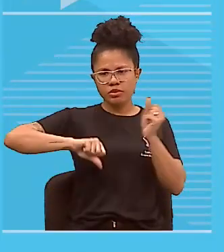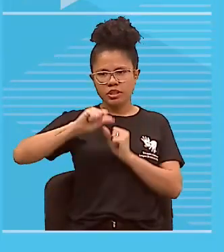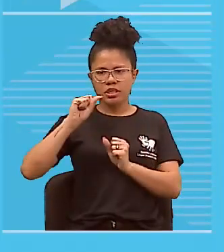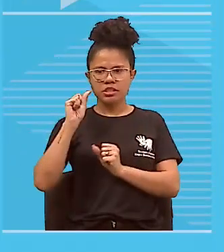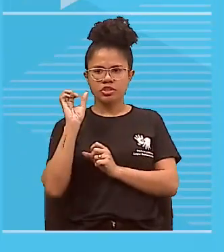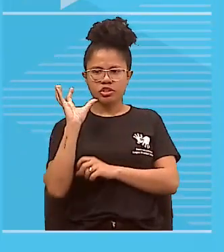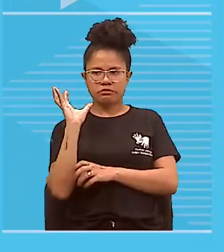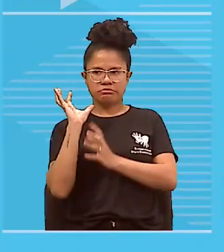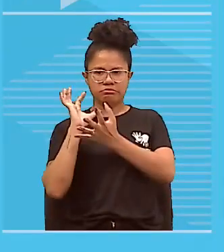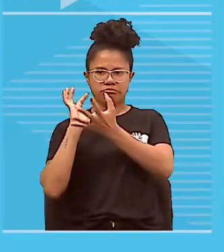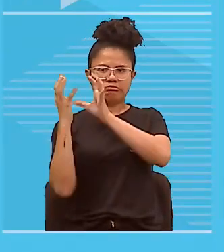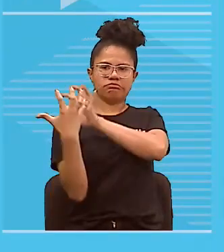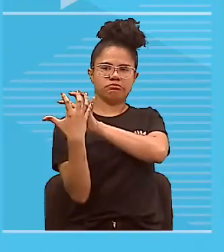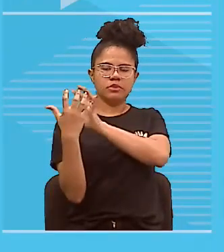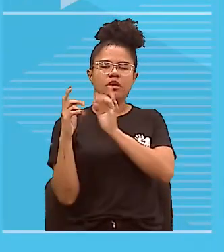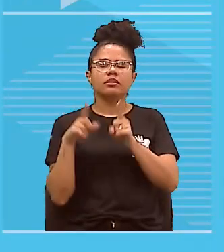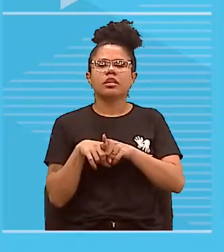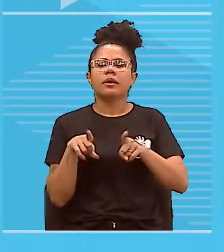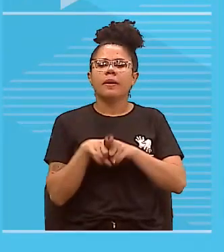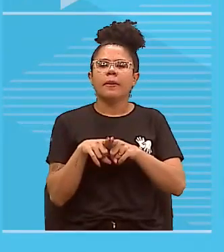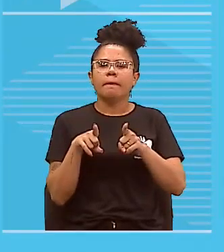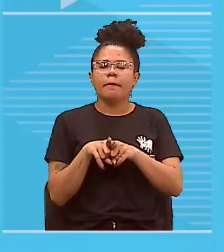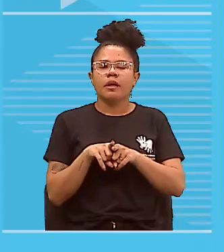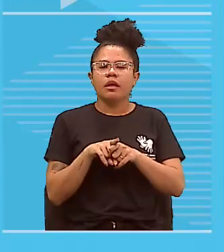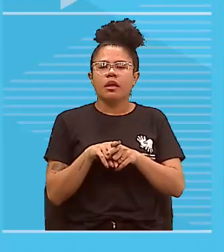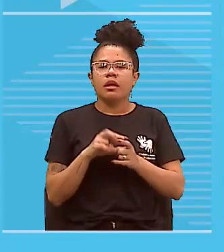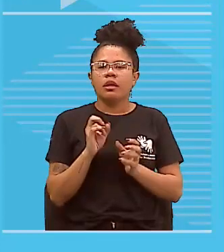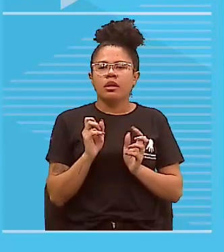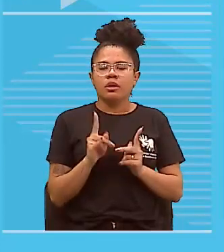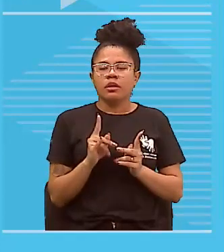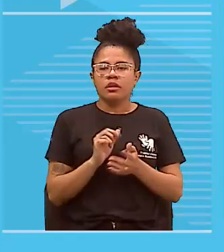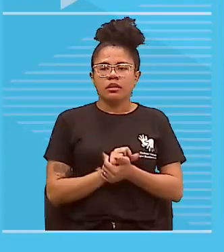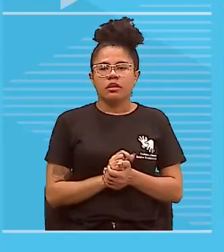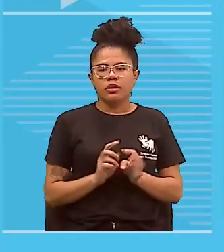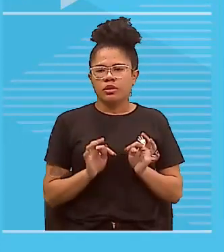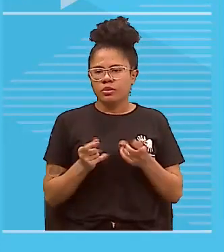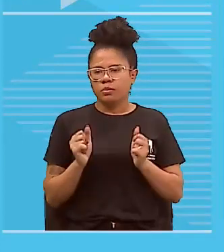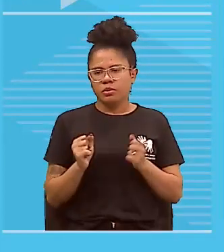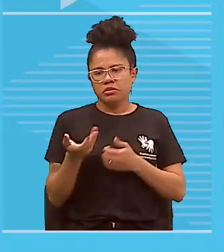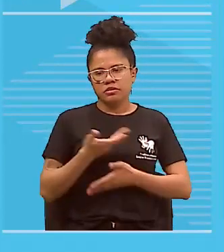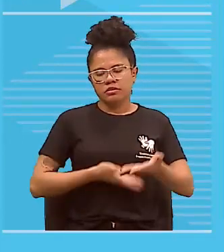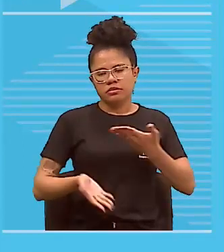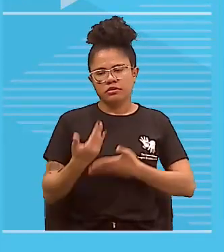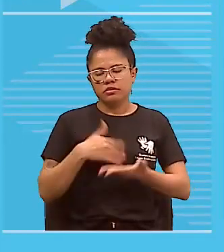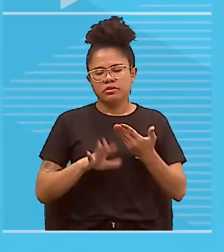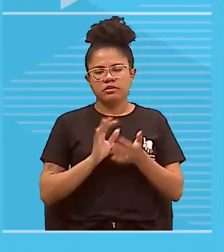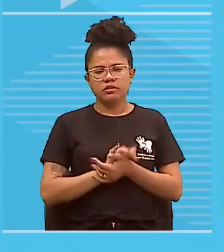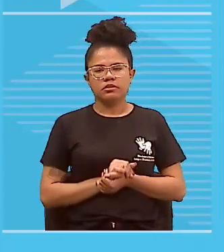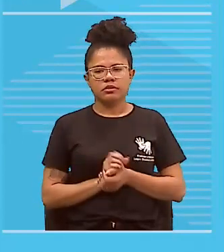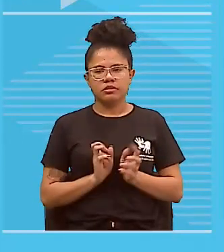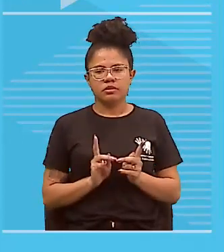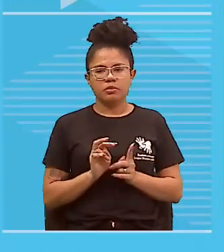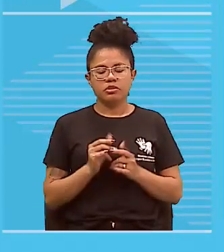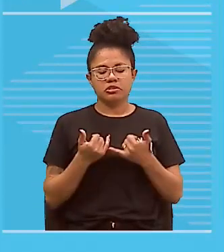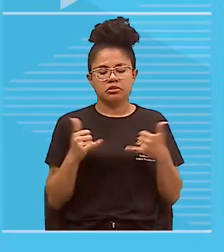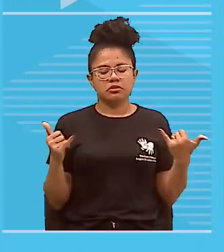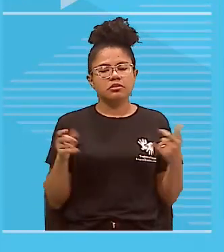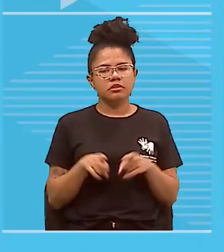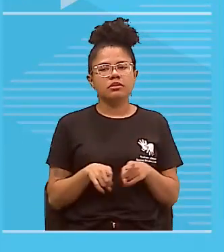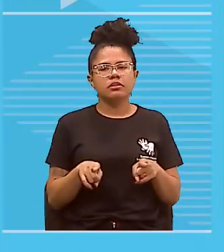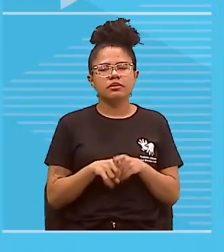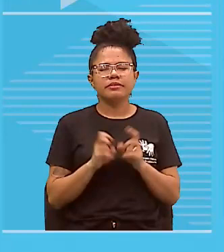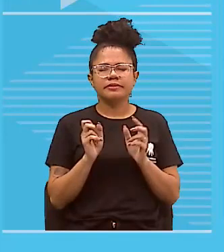temperatura, a passagem de corrente elétrica que não era para estar passando. Tudo isso, né? Pode ser uma substância ou pode ser energia.